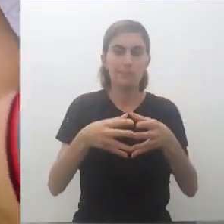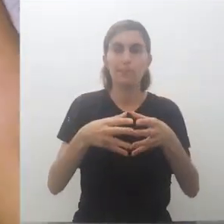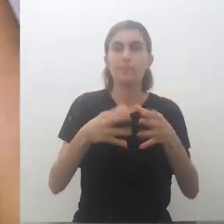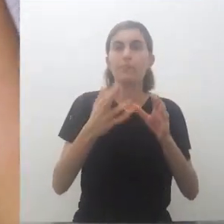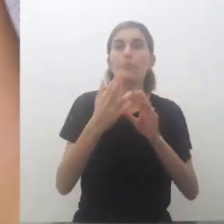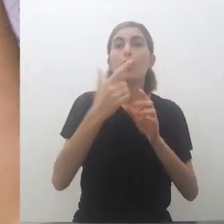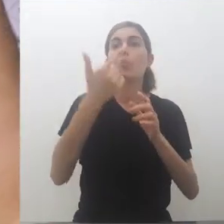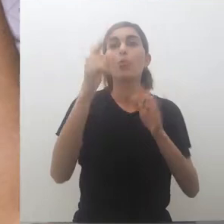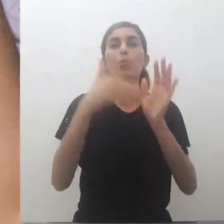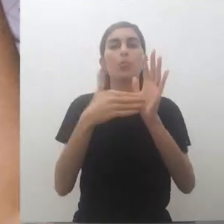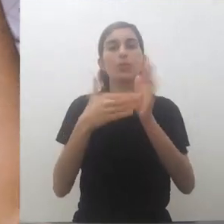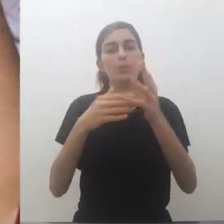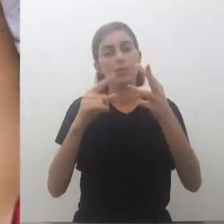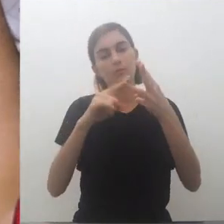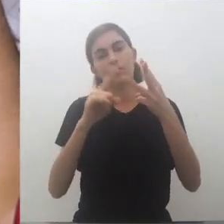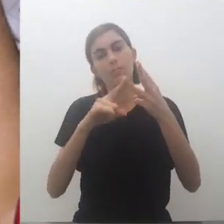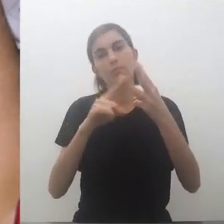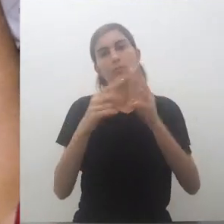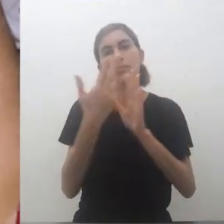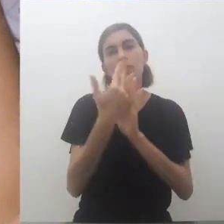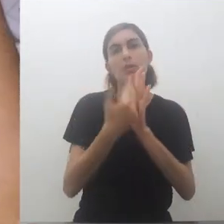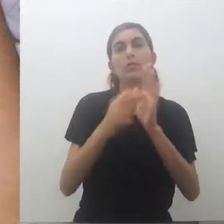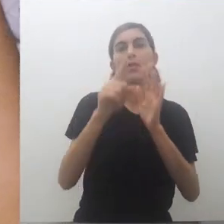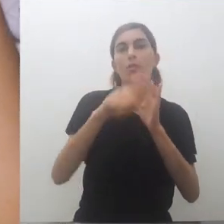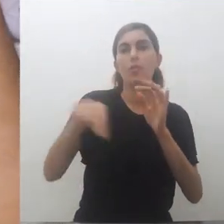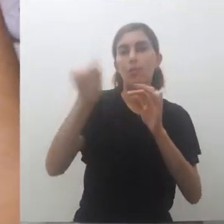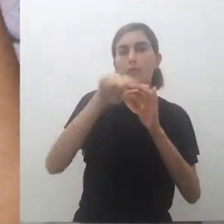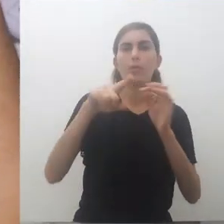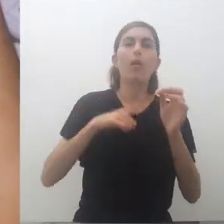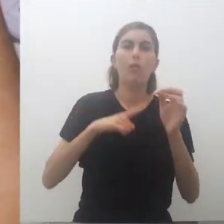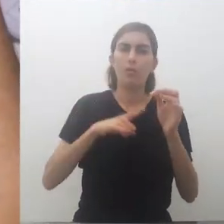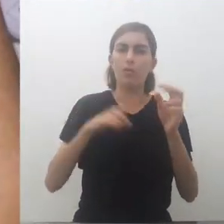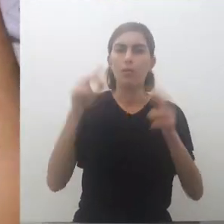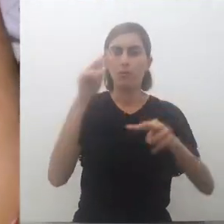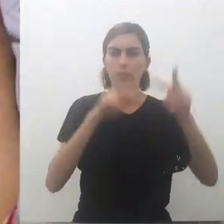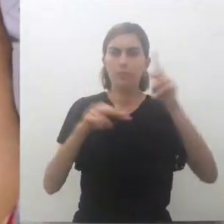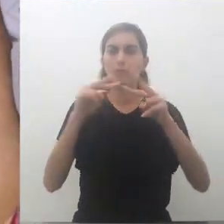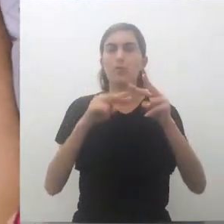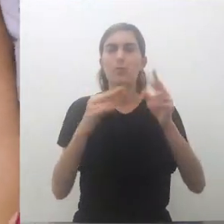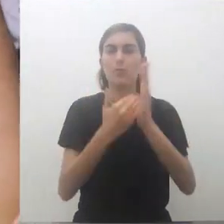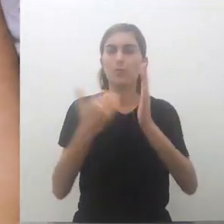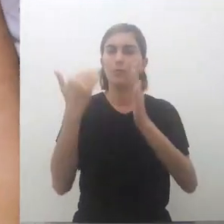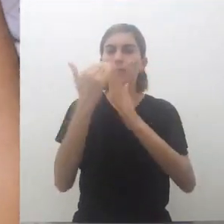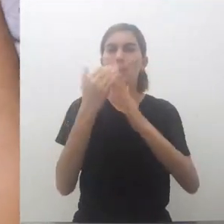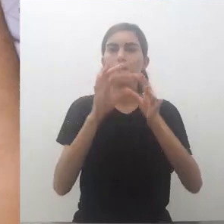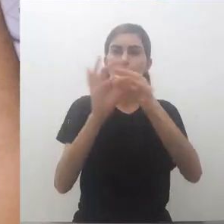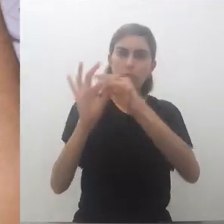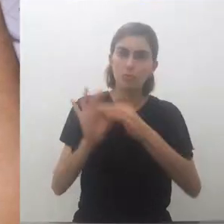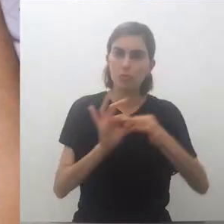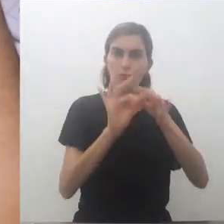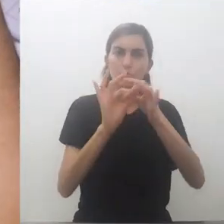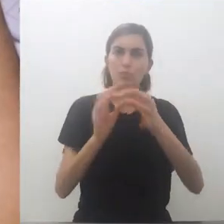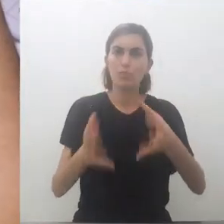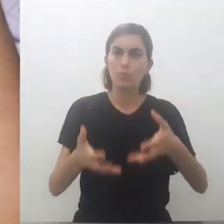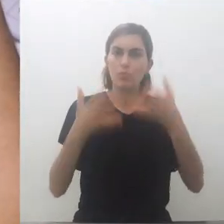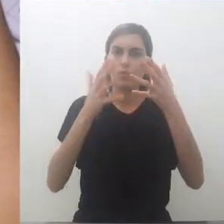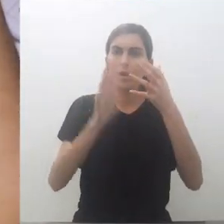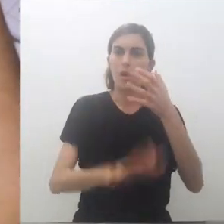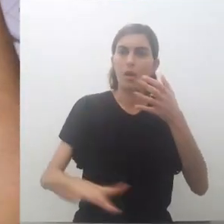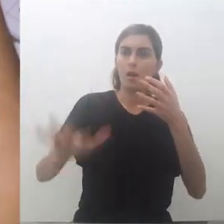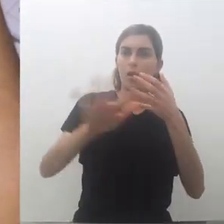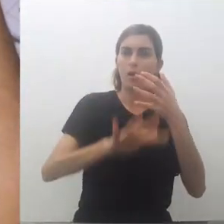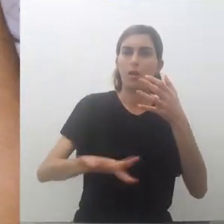última composição, eles têm uma visão maior, estão mais distribuídos pela área, pelo plano ou